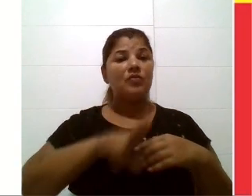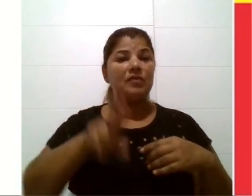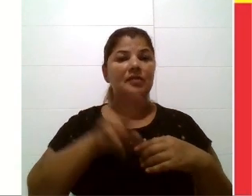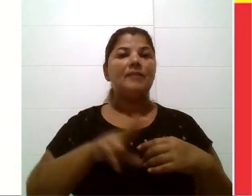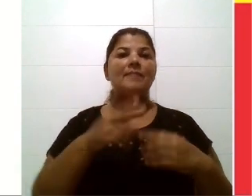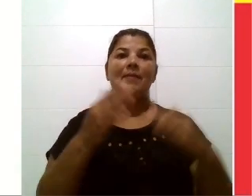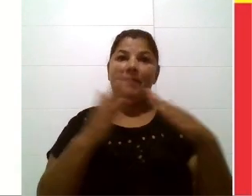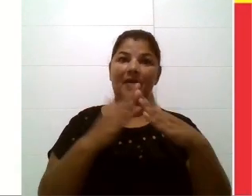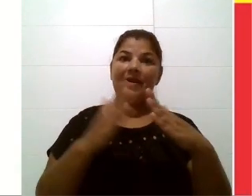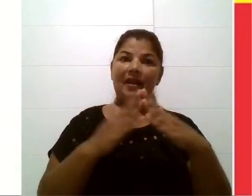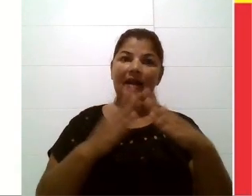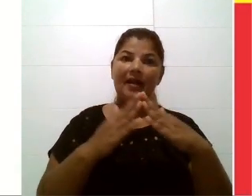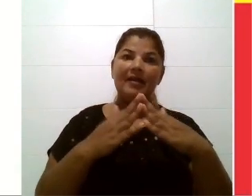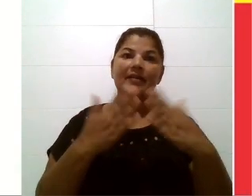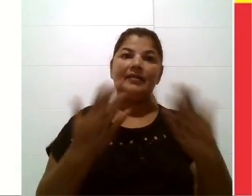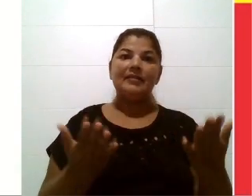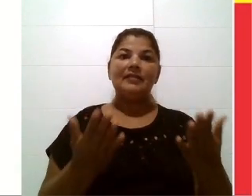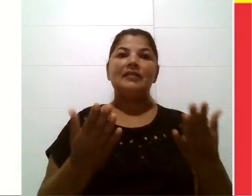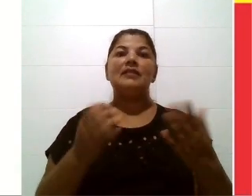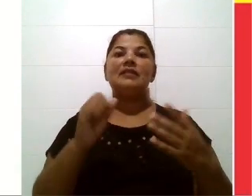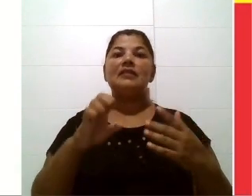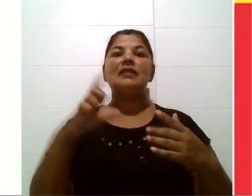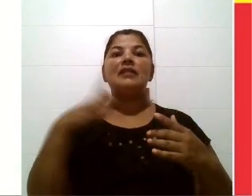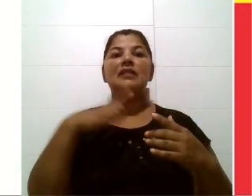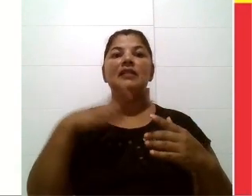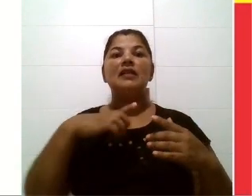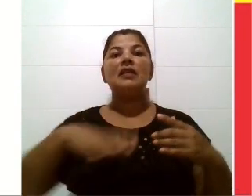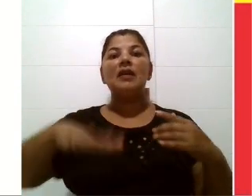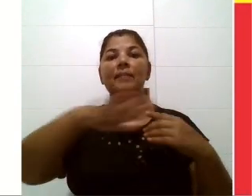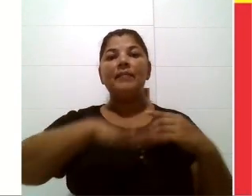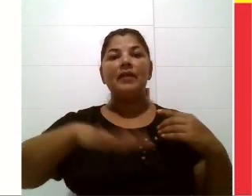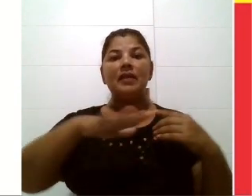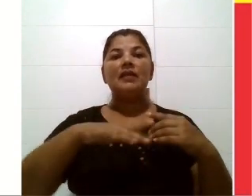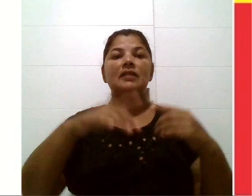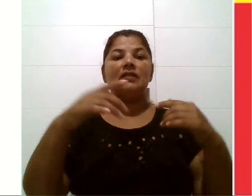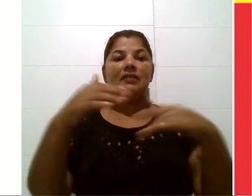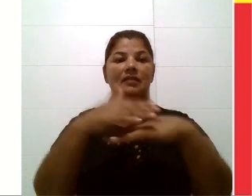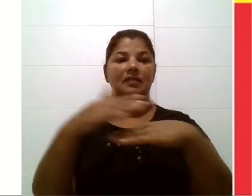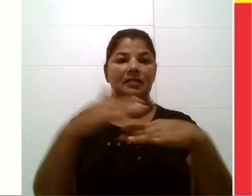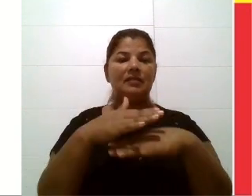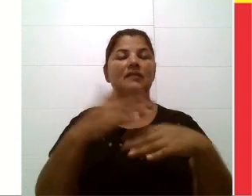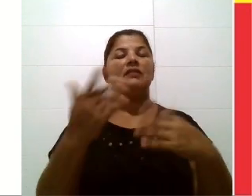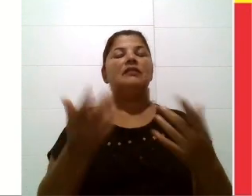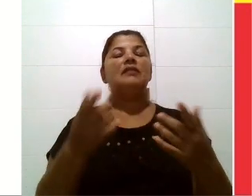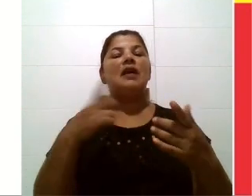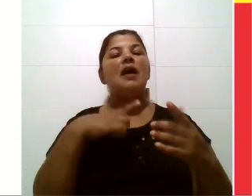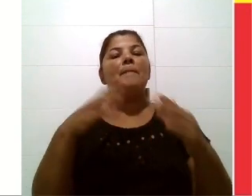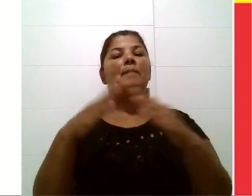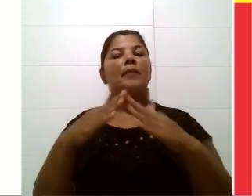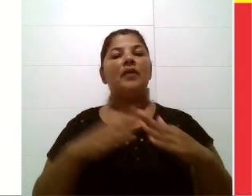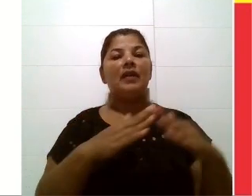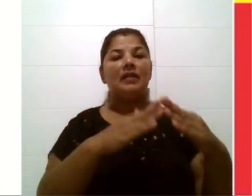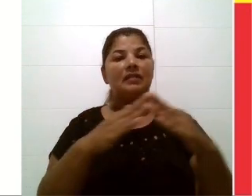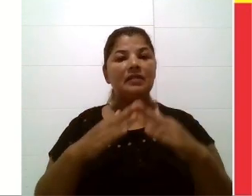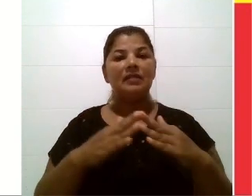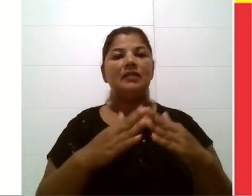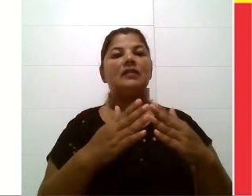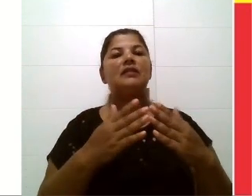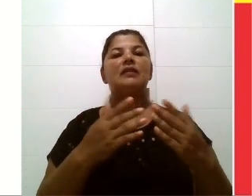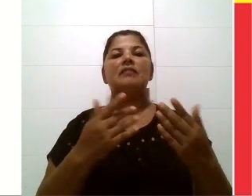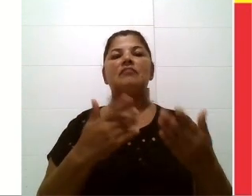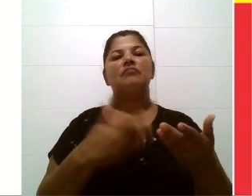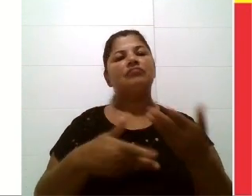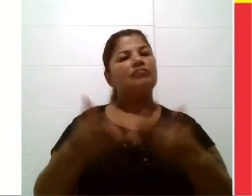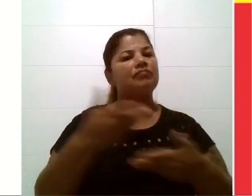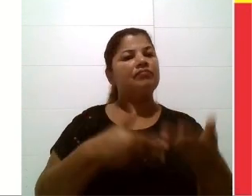conseguir morar. Então, quando a gente fala sobre ambientes urbanos, a gente fala sobre ambientes de moradia, ambientes dinâmicos,